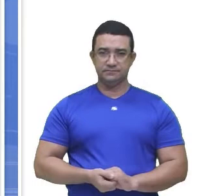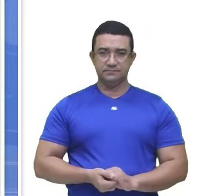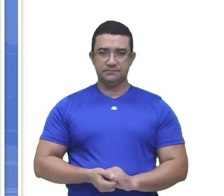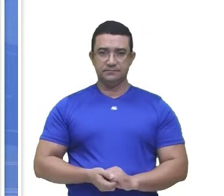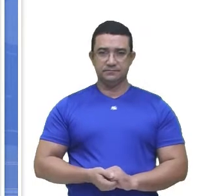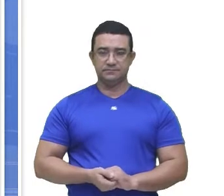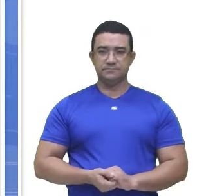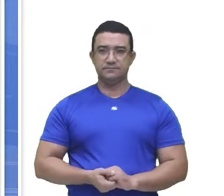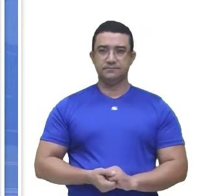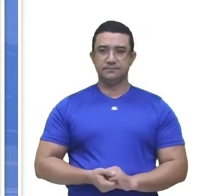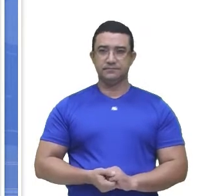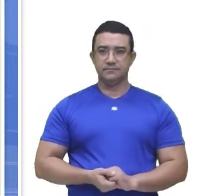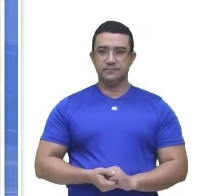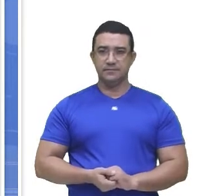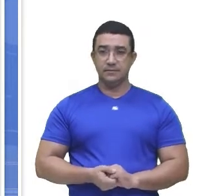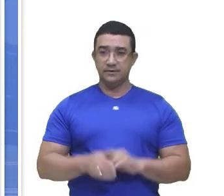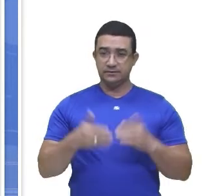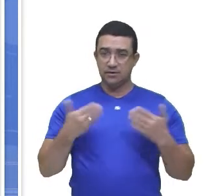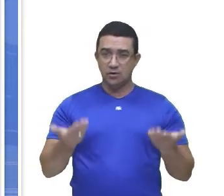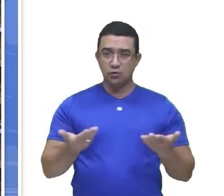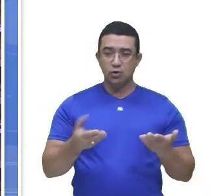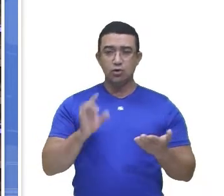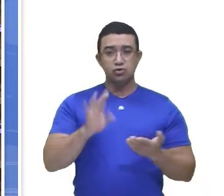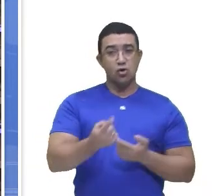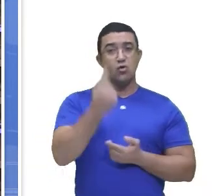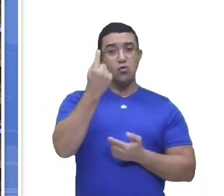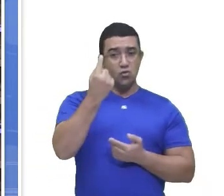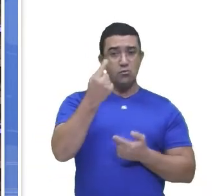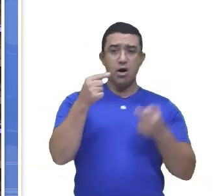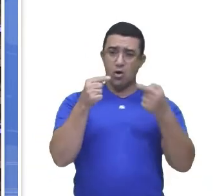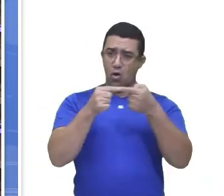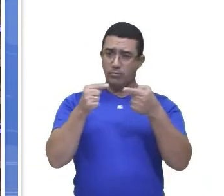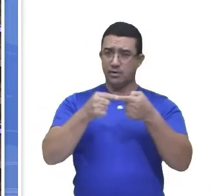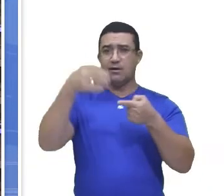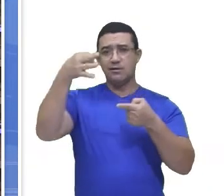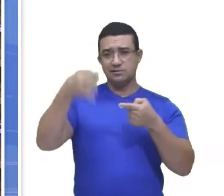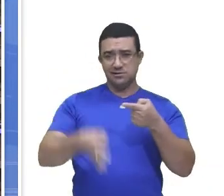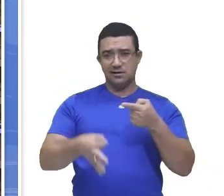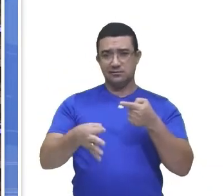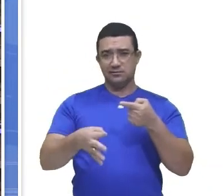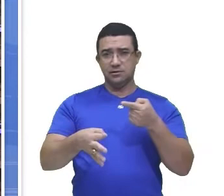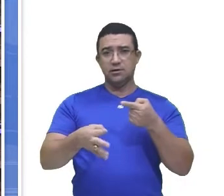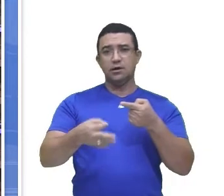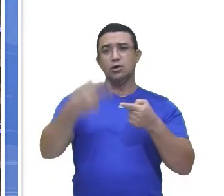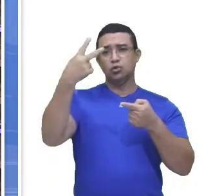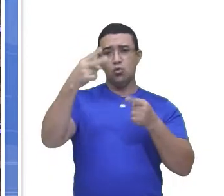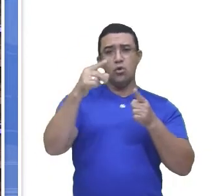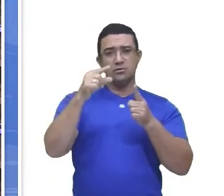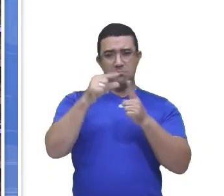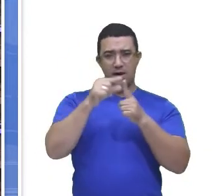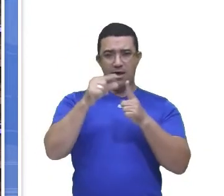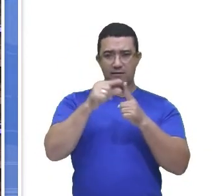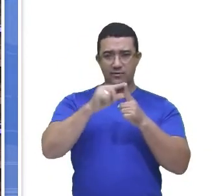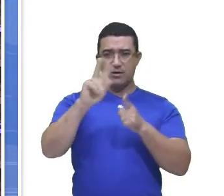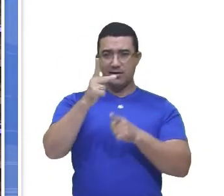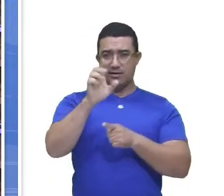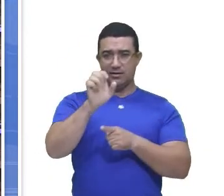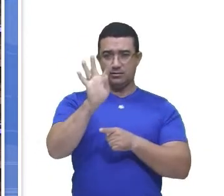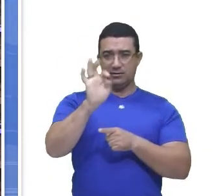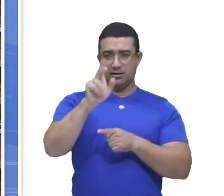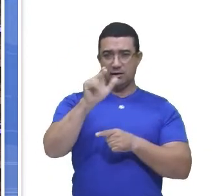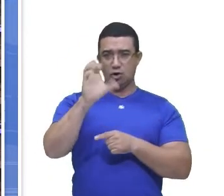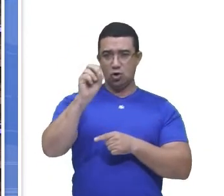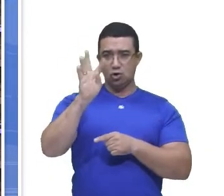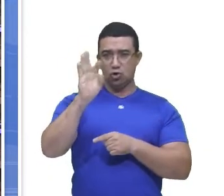cerebro genial. Bom, só tem uma frase que aí você consegue descobrir duas palavras